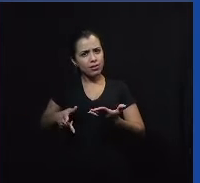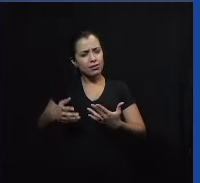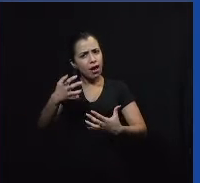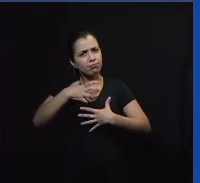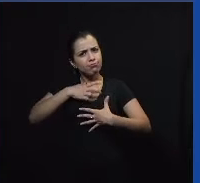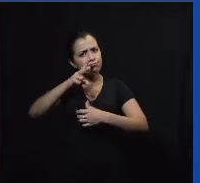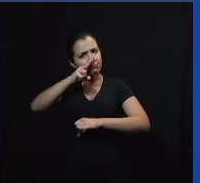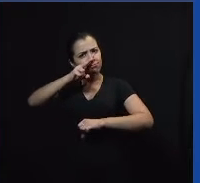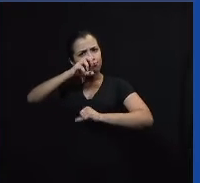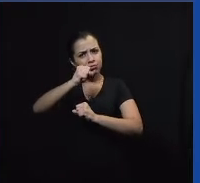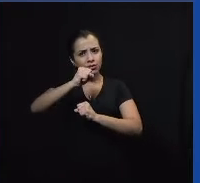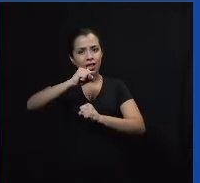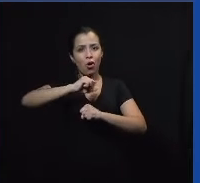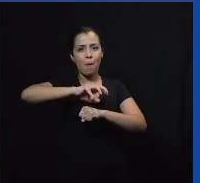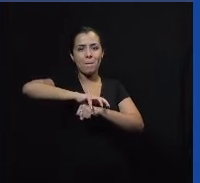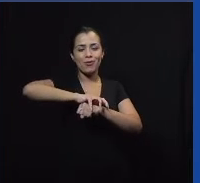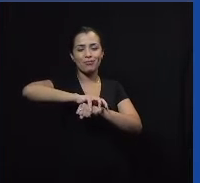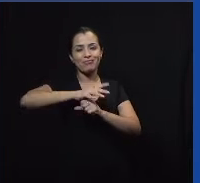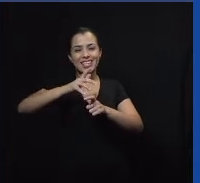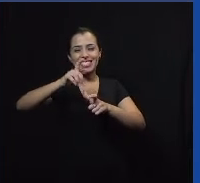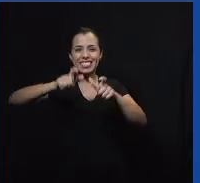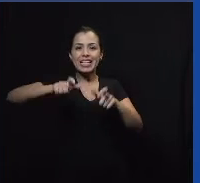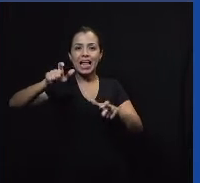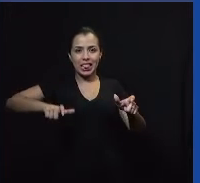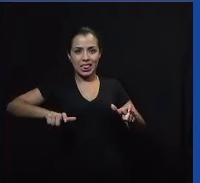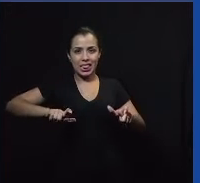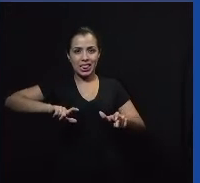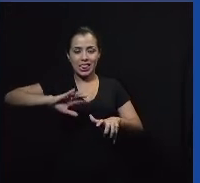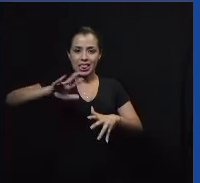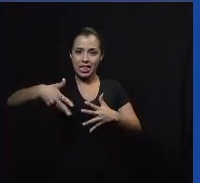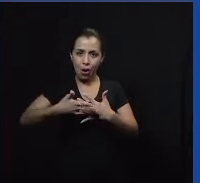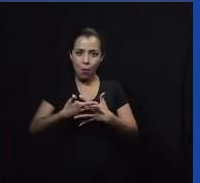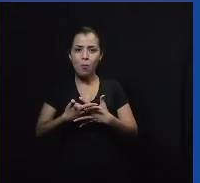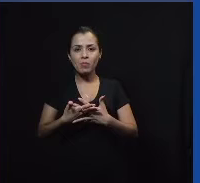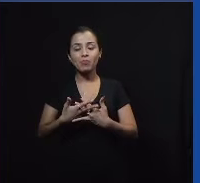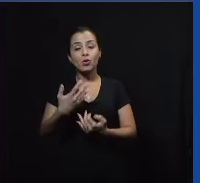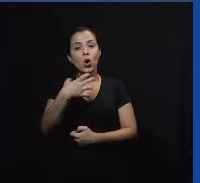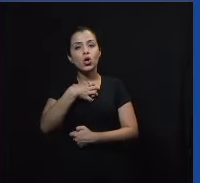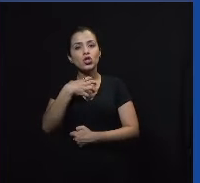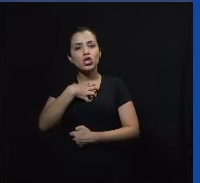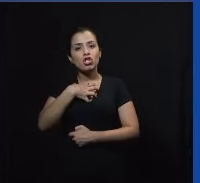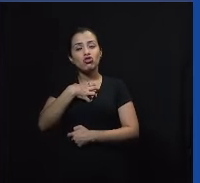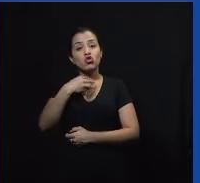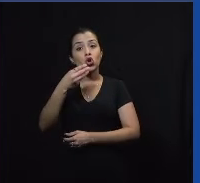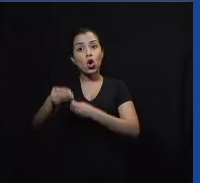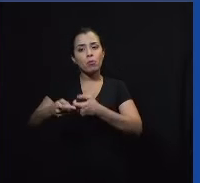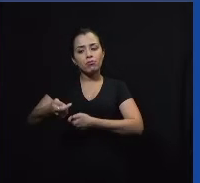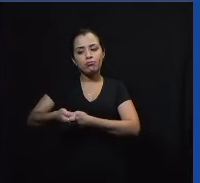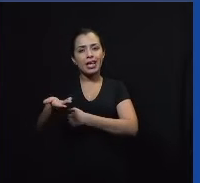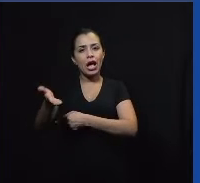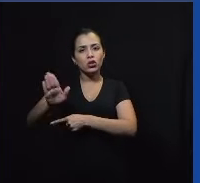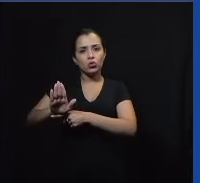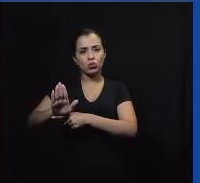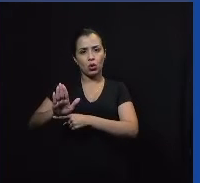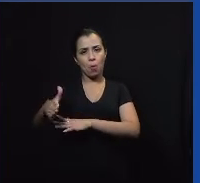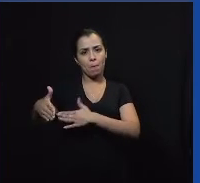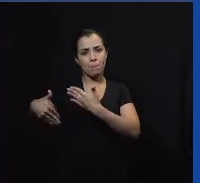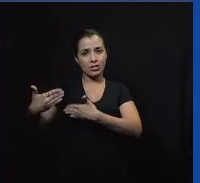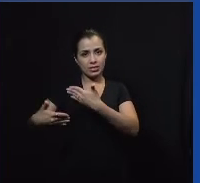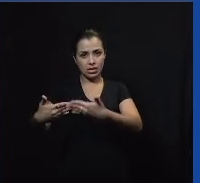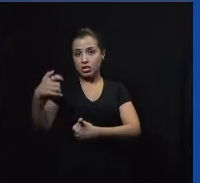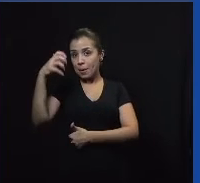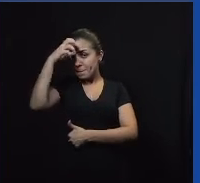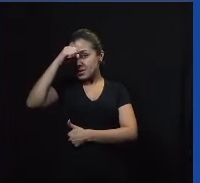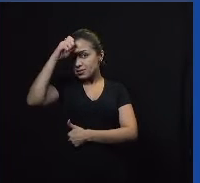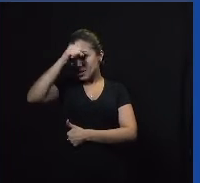podem também usufruem aí de como isso beneficia seu processo de aprendizagem. Depois a gente teve o